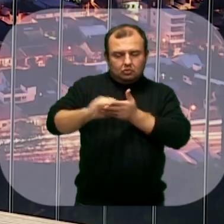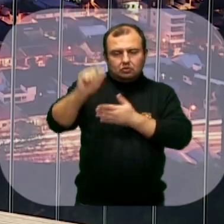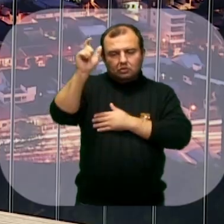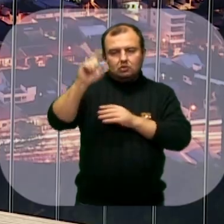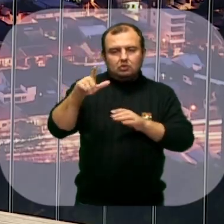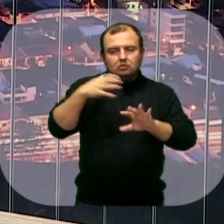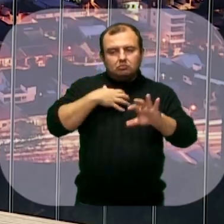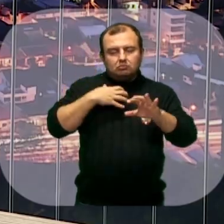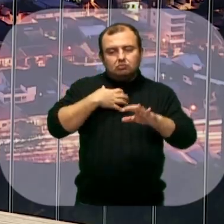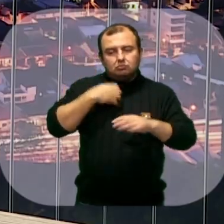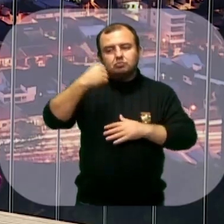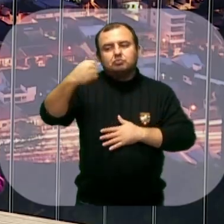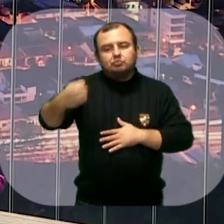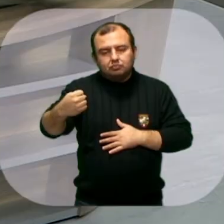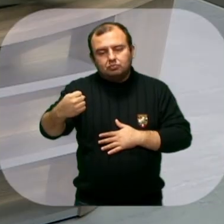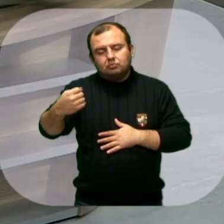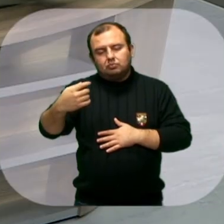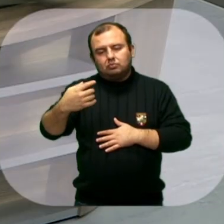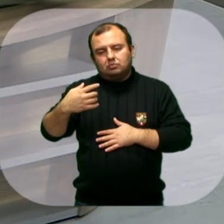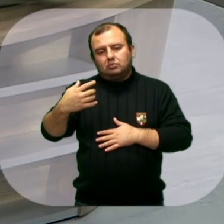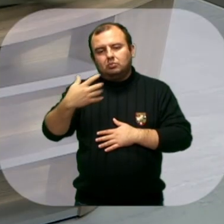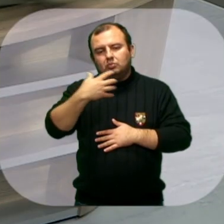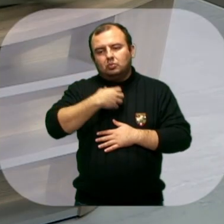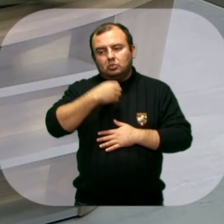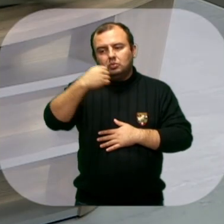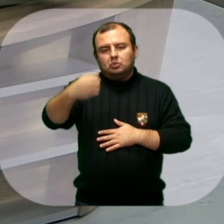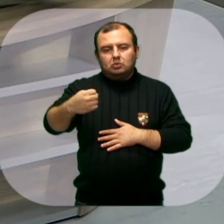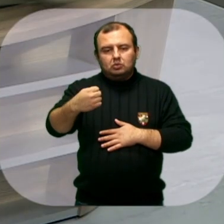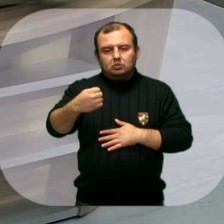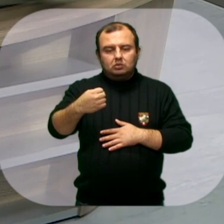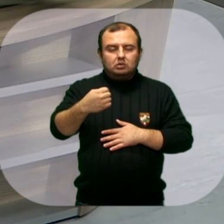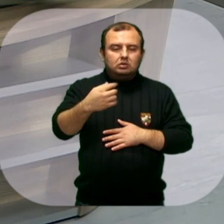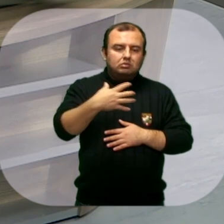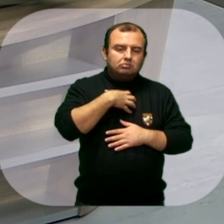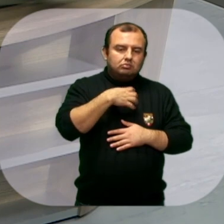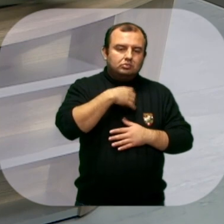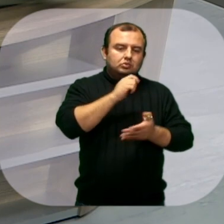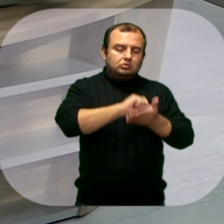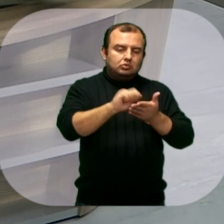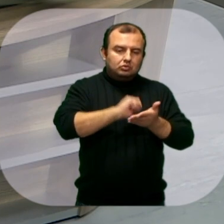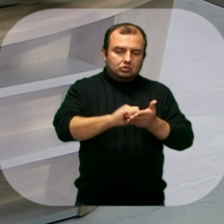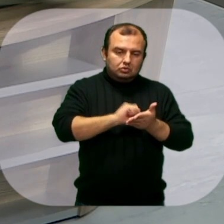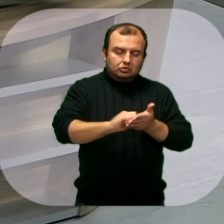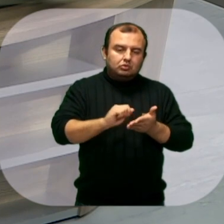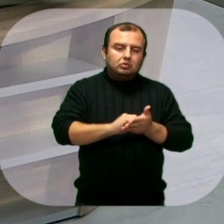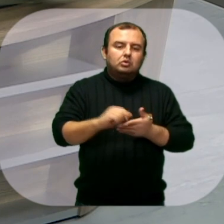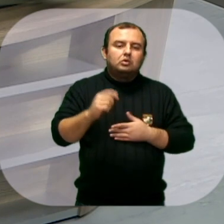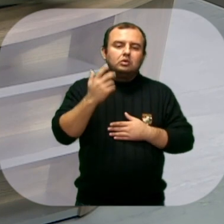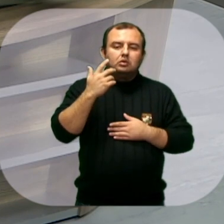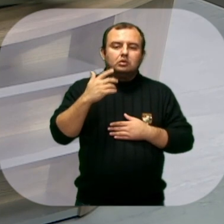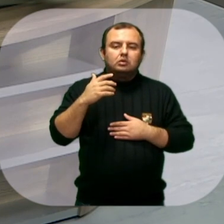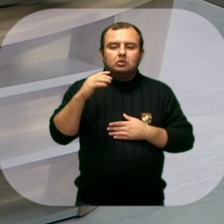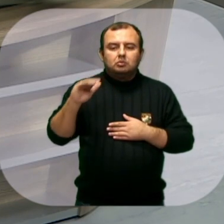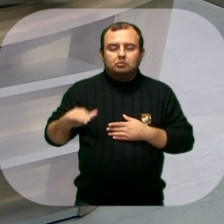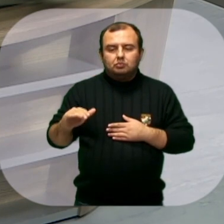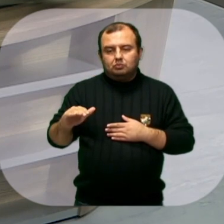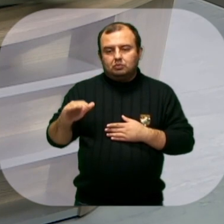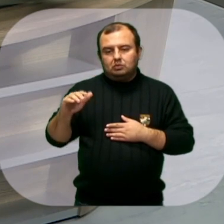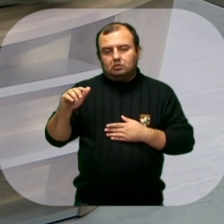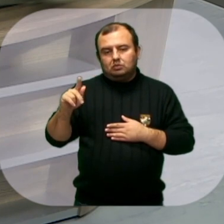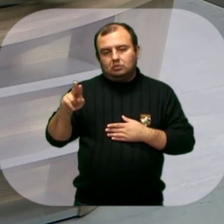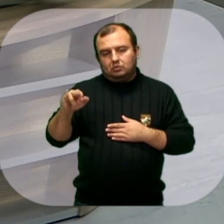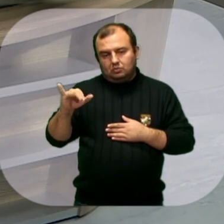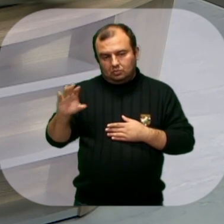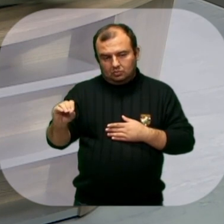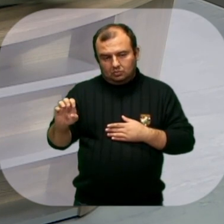e no que ele se inspirou para fazer o Pequeno Príncipe, né? Eu achei que fantástico. O Pequeno assim. Príncipe, gente,